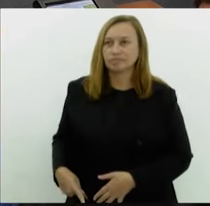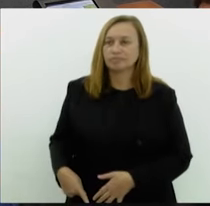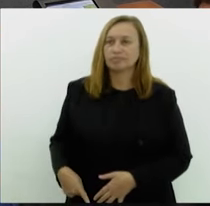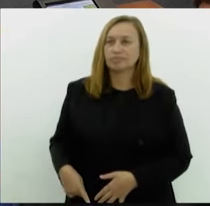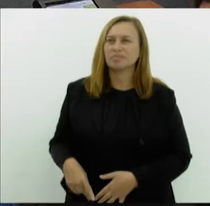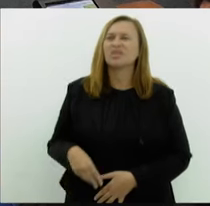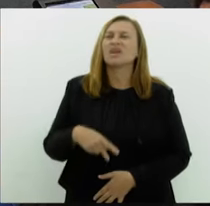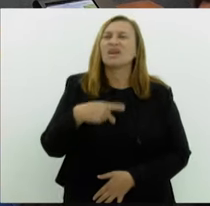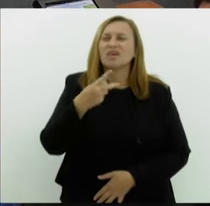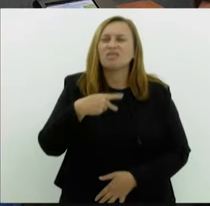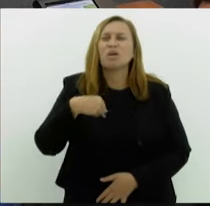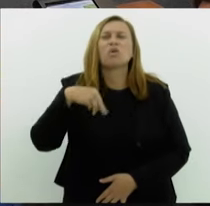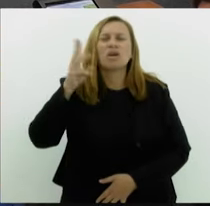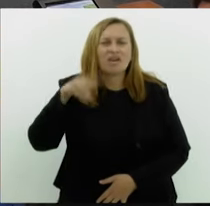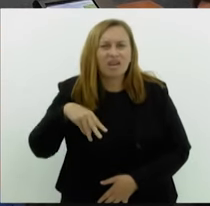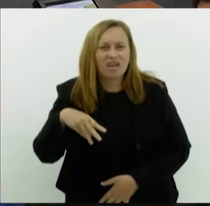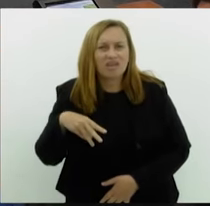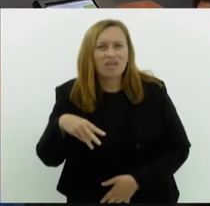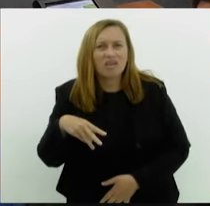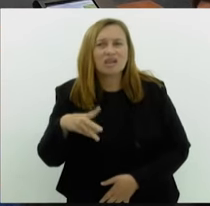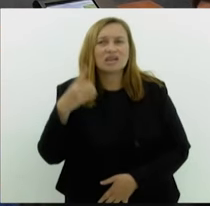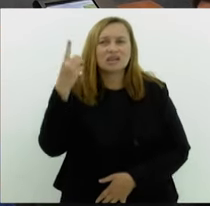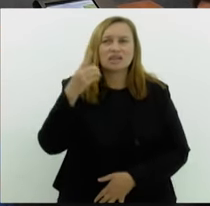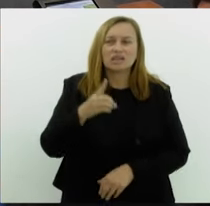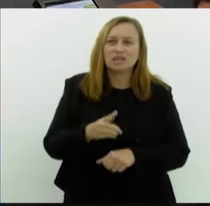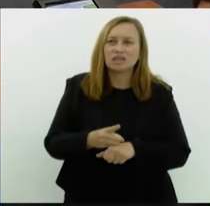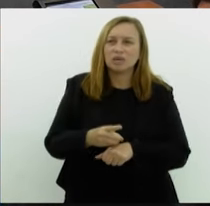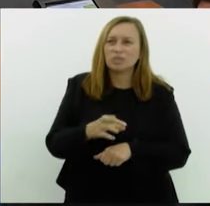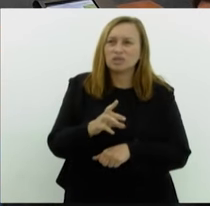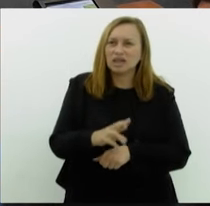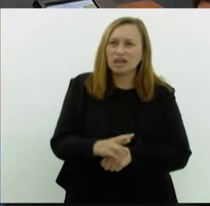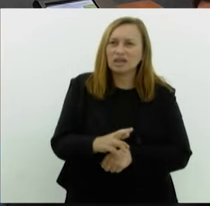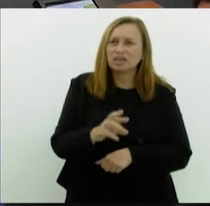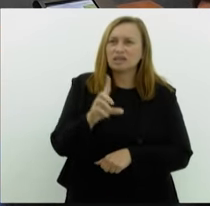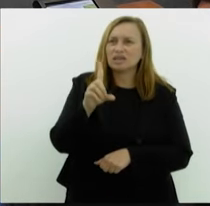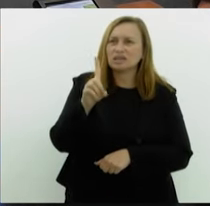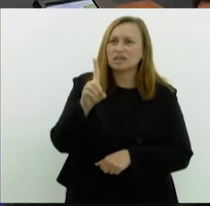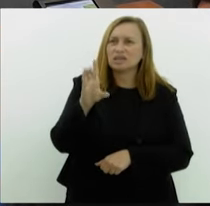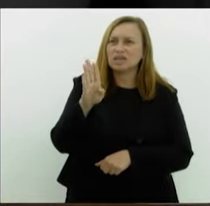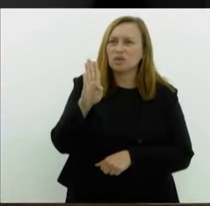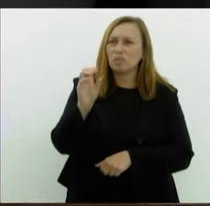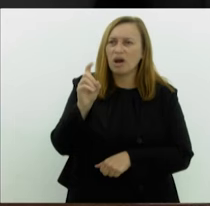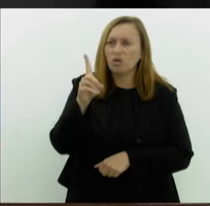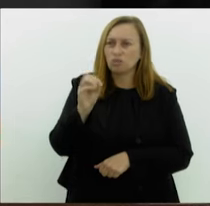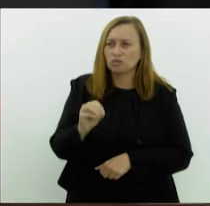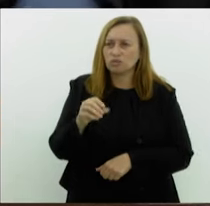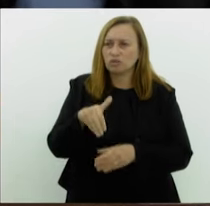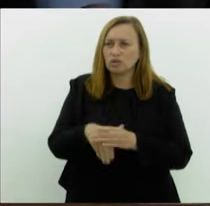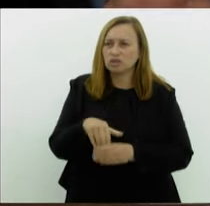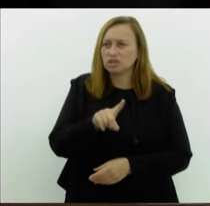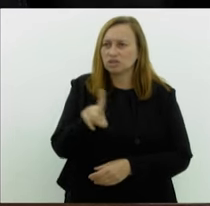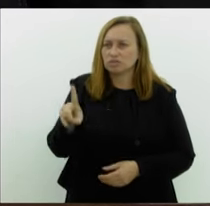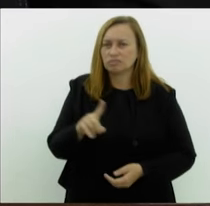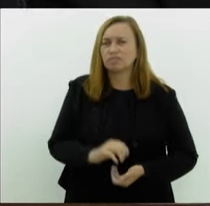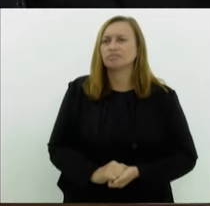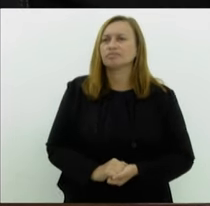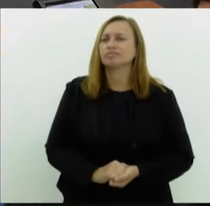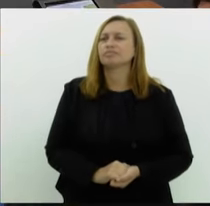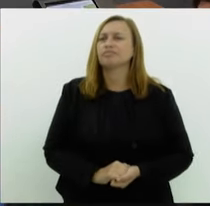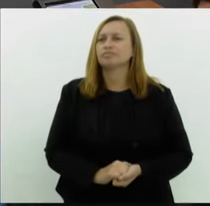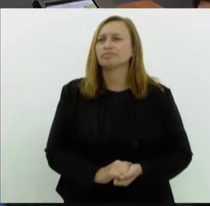não identifiquei quem é. Deputado doutor Deodato, presidente, voto não. Ok, está registrado.